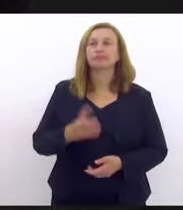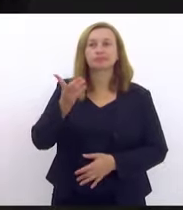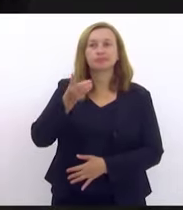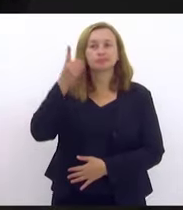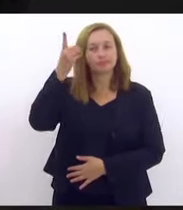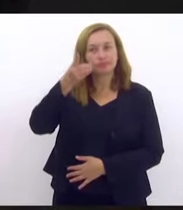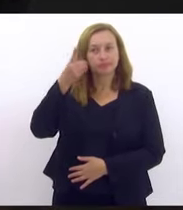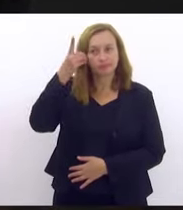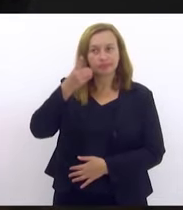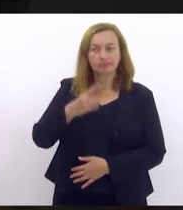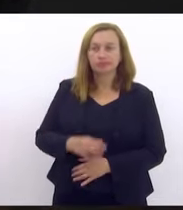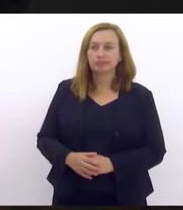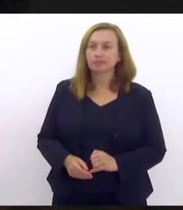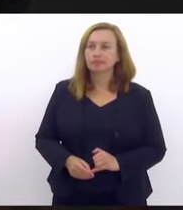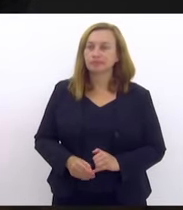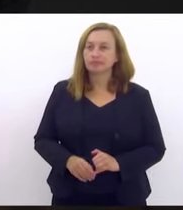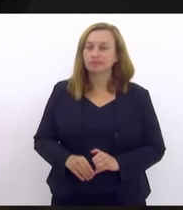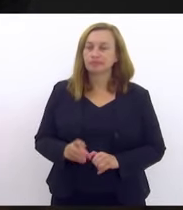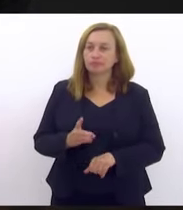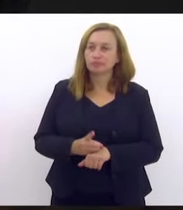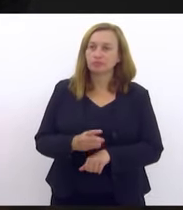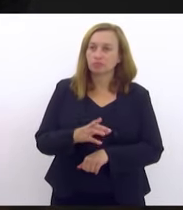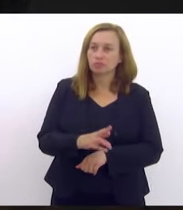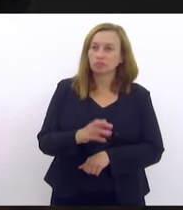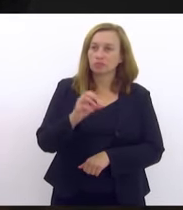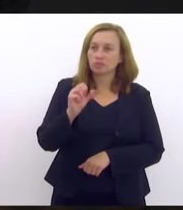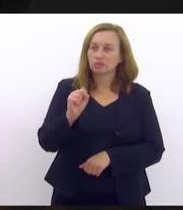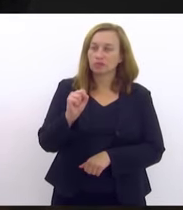Deputado doutor Serginho.